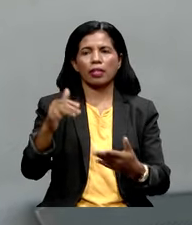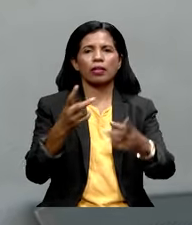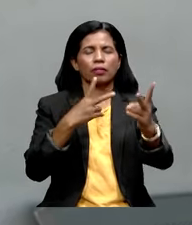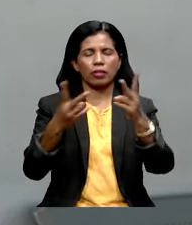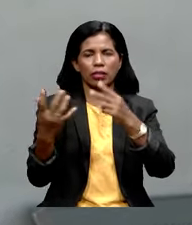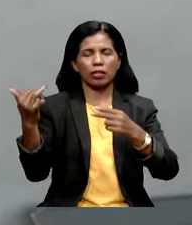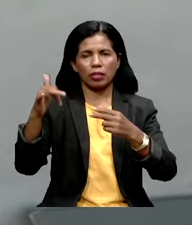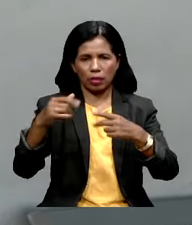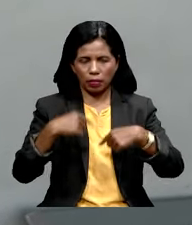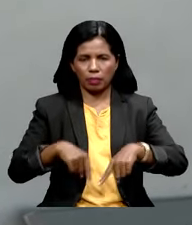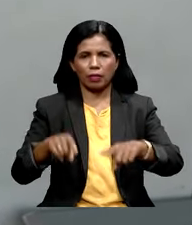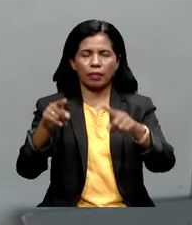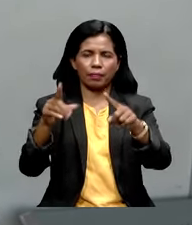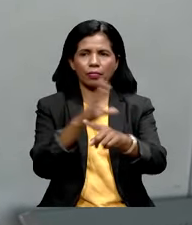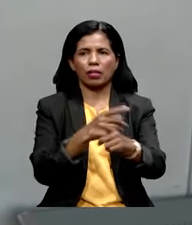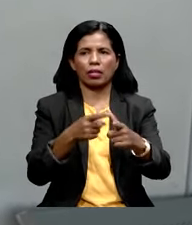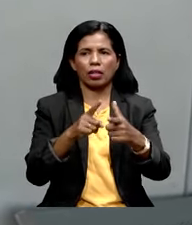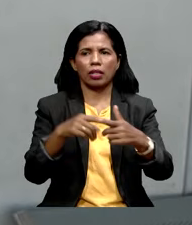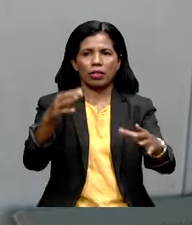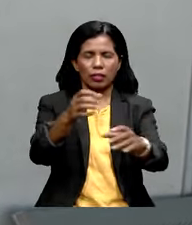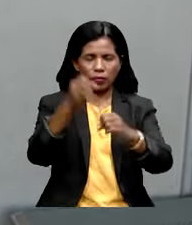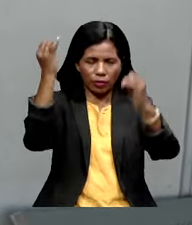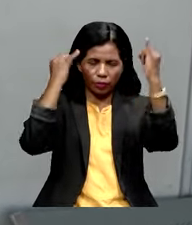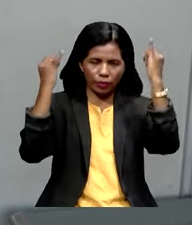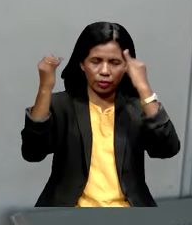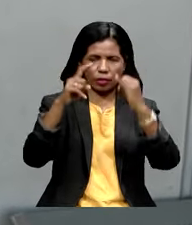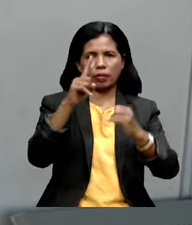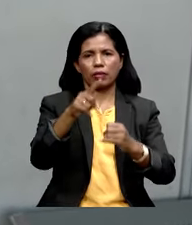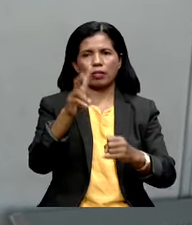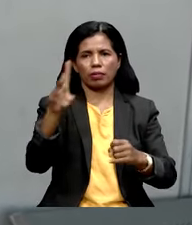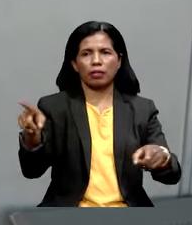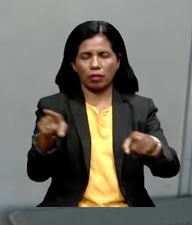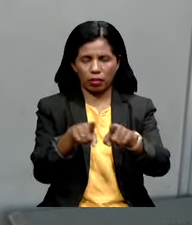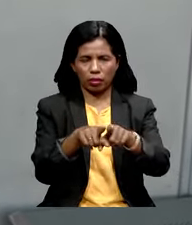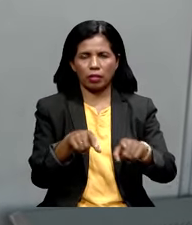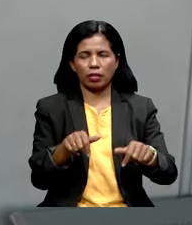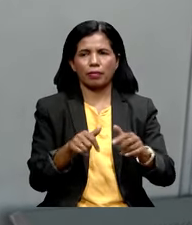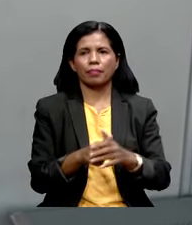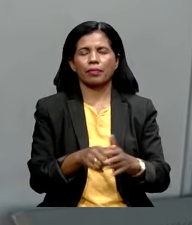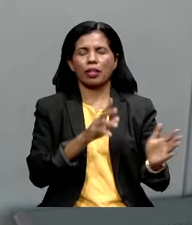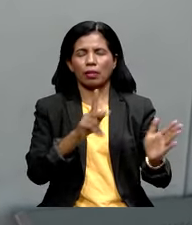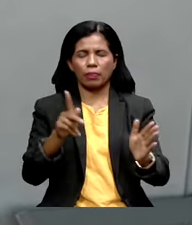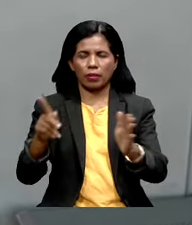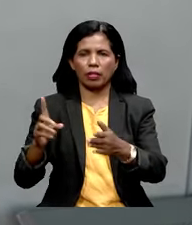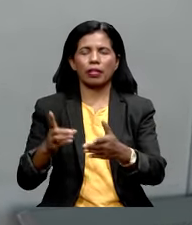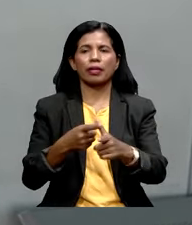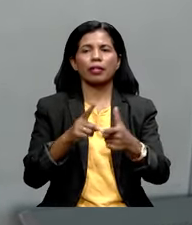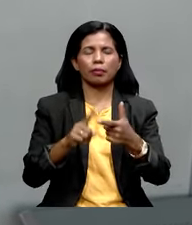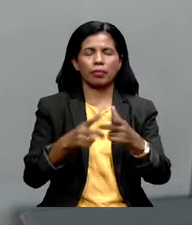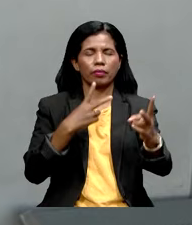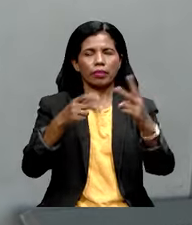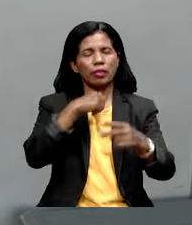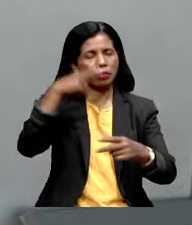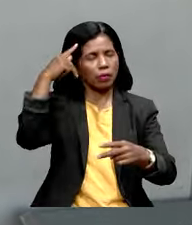era para recarregar. Simo informação e da rua Hanessa Nemos. Tuir plano, depois visita Papa